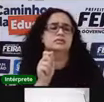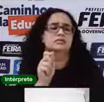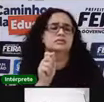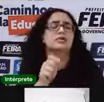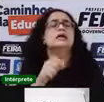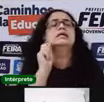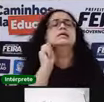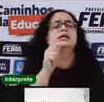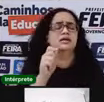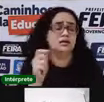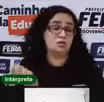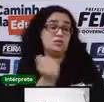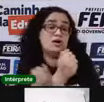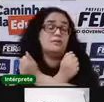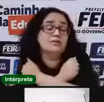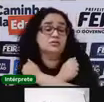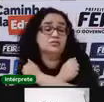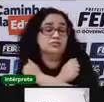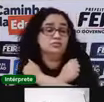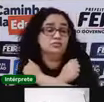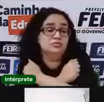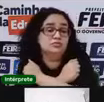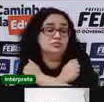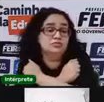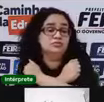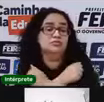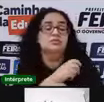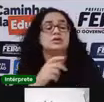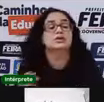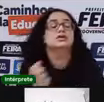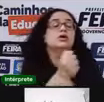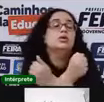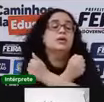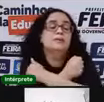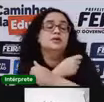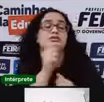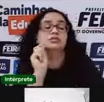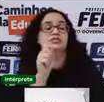É quem que eu abraço? Quem é que eu abraço?